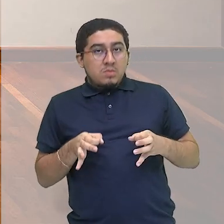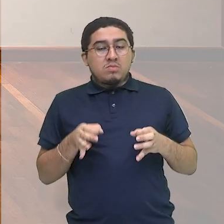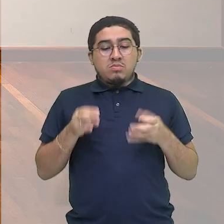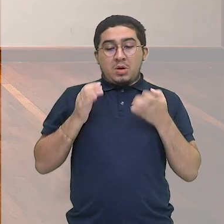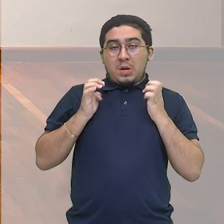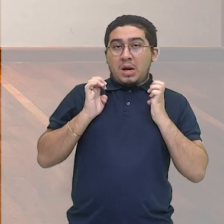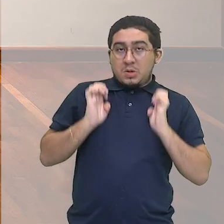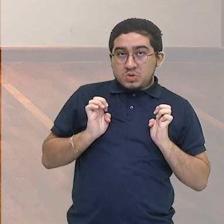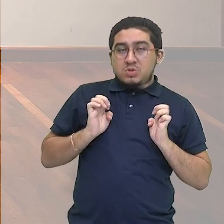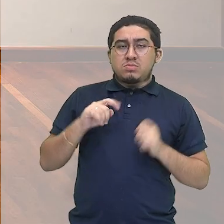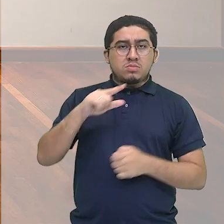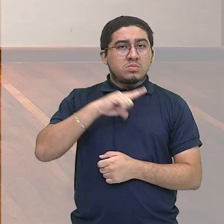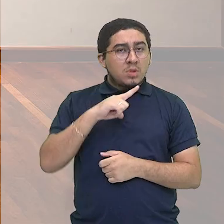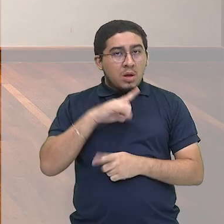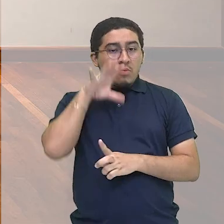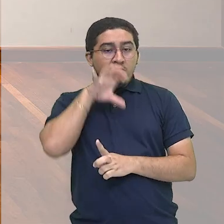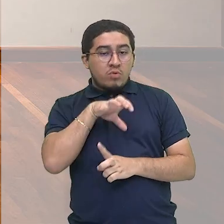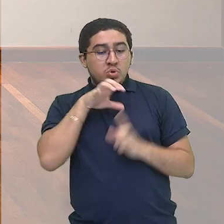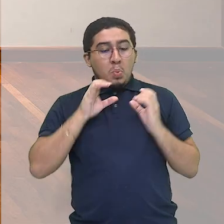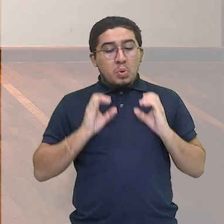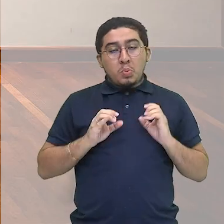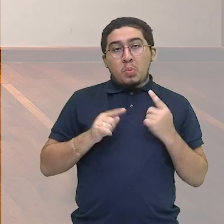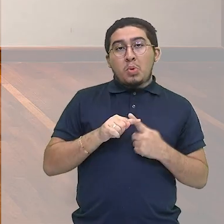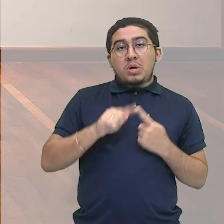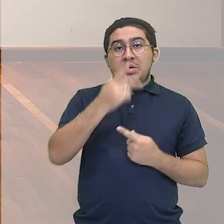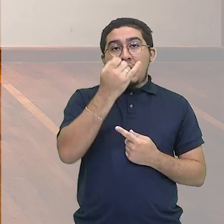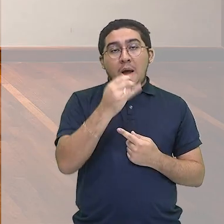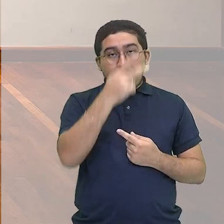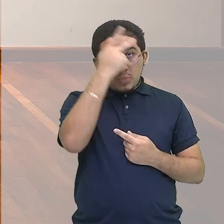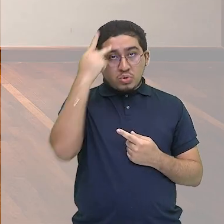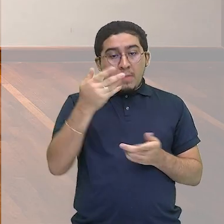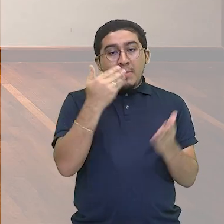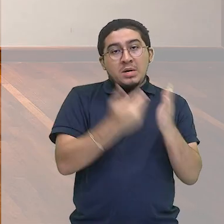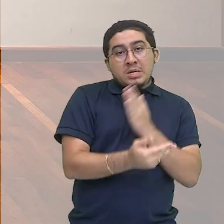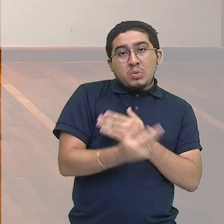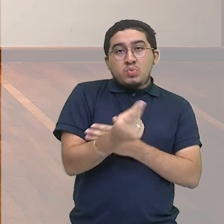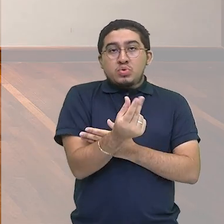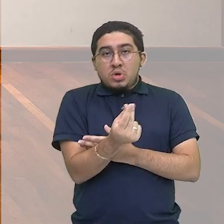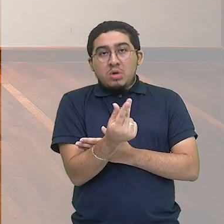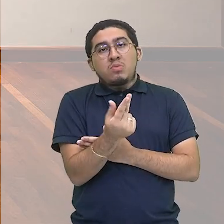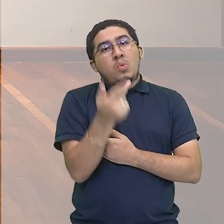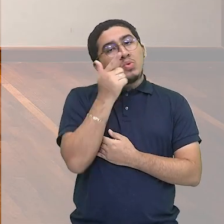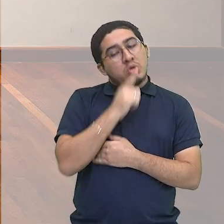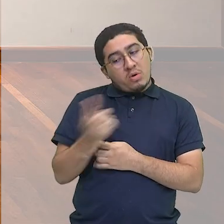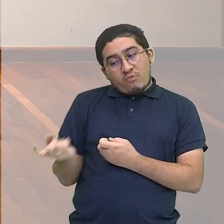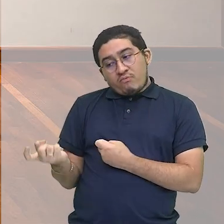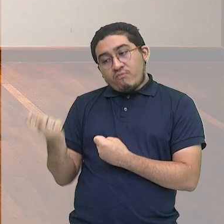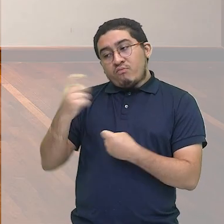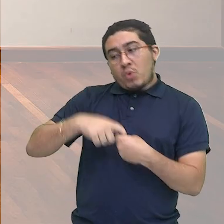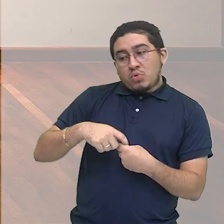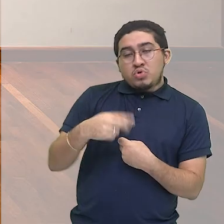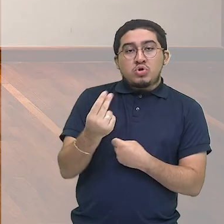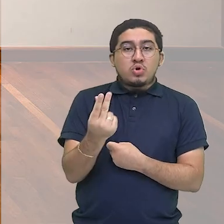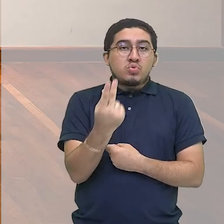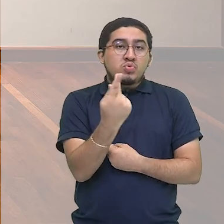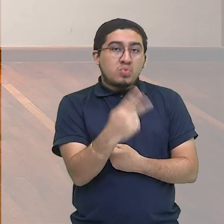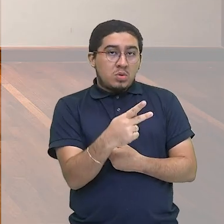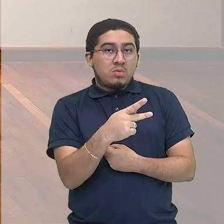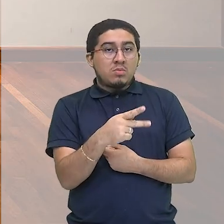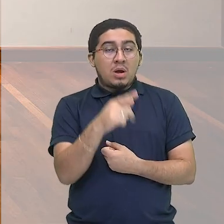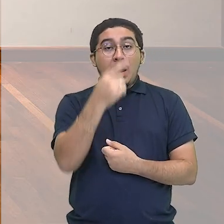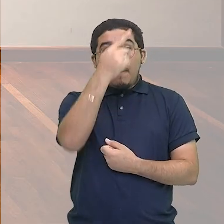outras pessoas, né, porque aquela pessoa que perdeu, ela vai recuperar aquilo que é seu, e essa pessoa fez